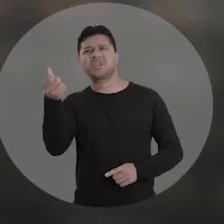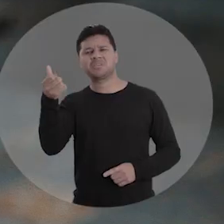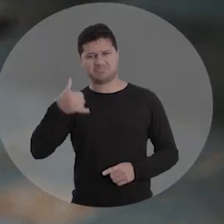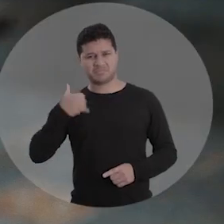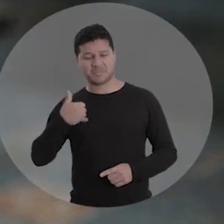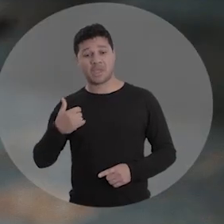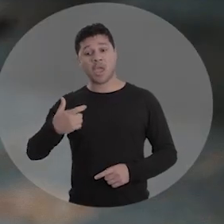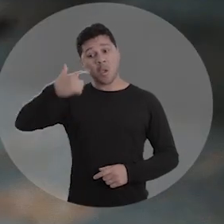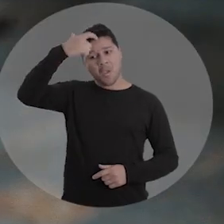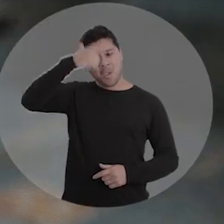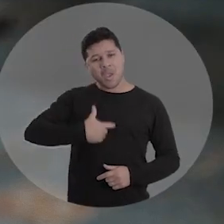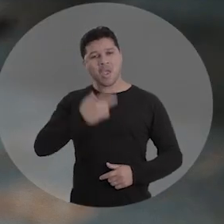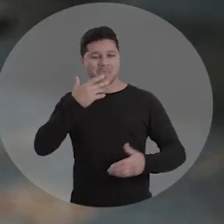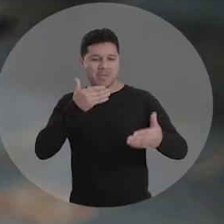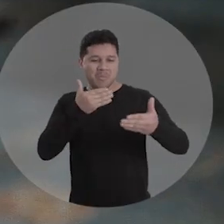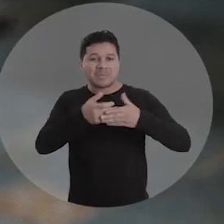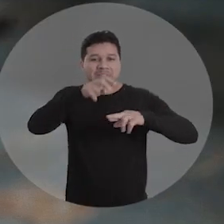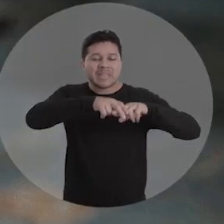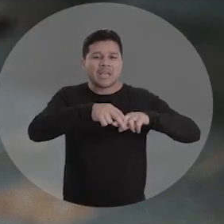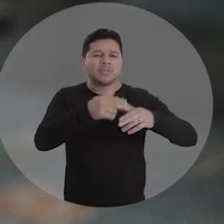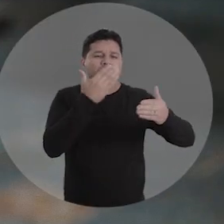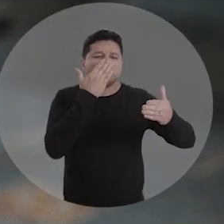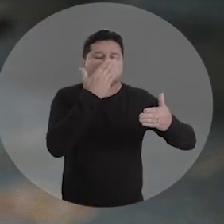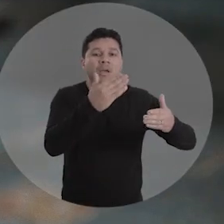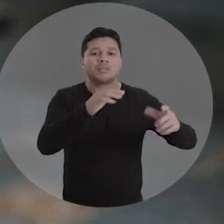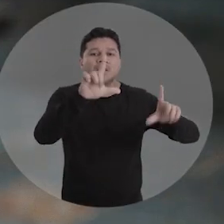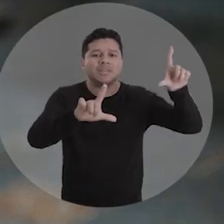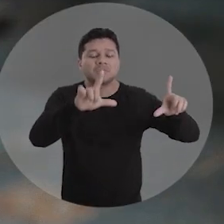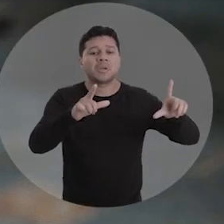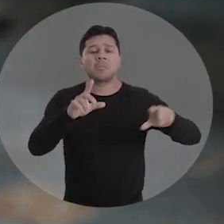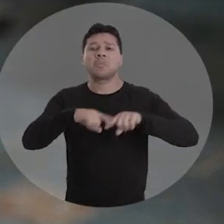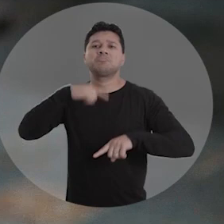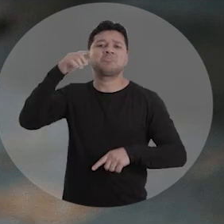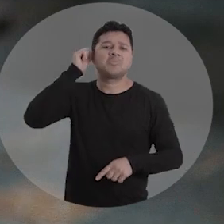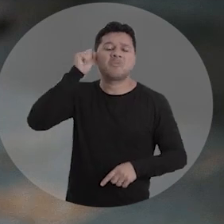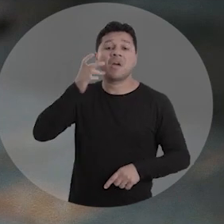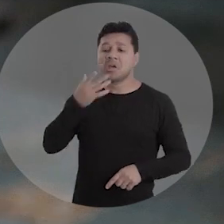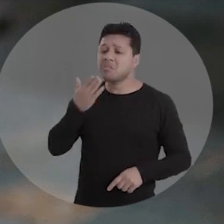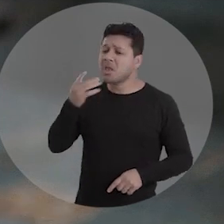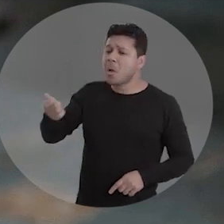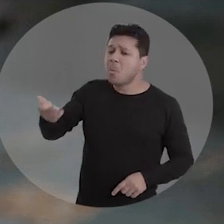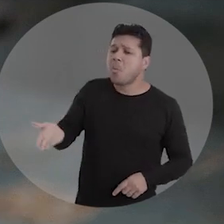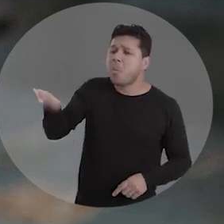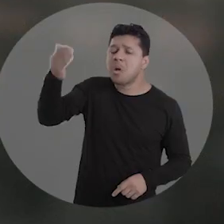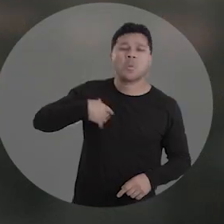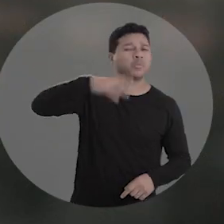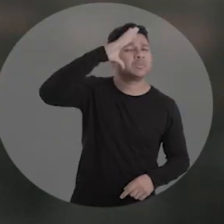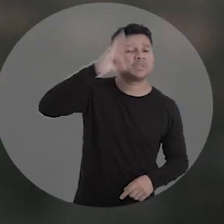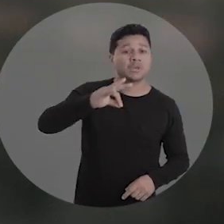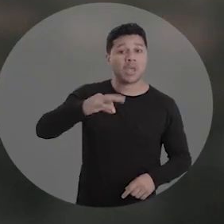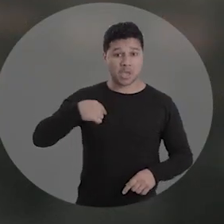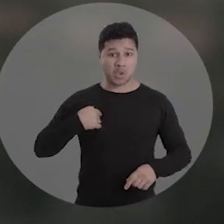idade eu tinha os comportamentos como sentar colado na televisão porque eu não escutava de pedir aumento o volume não estou entendendo nada e